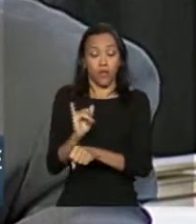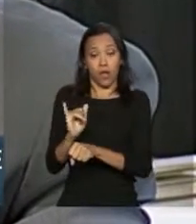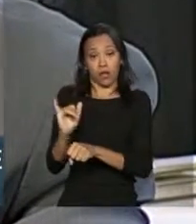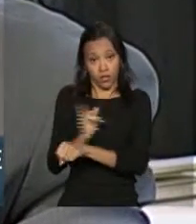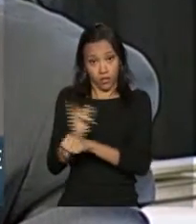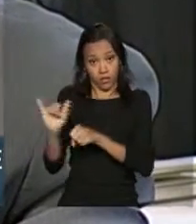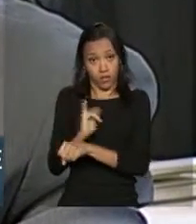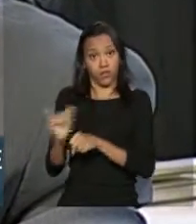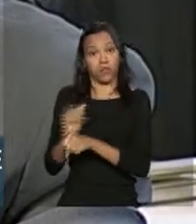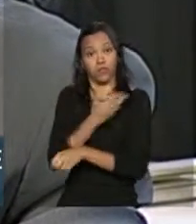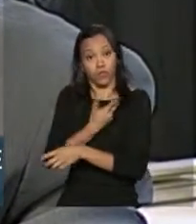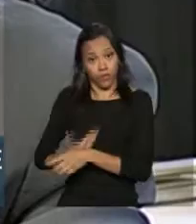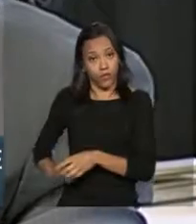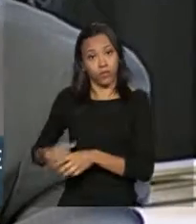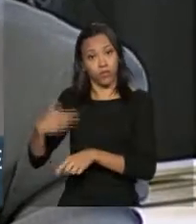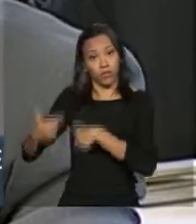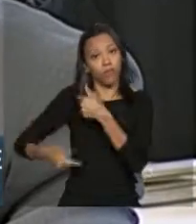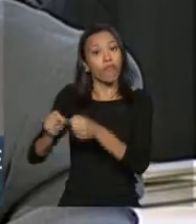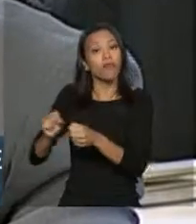feito o atendimento às vítimas.